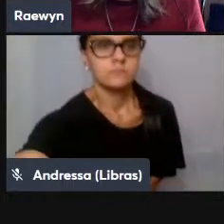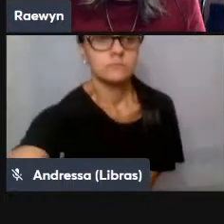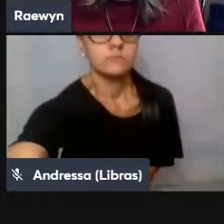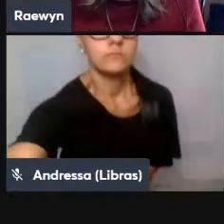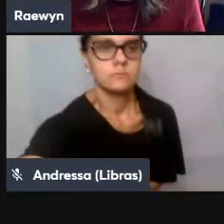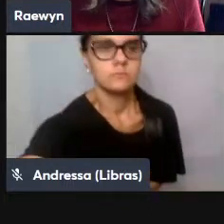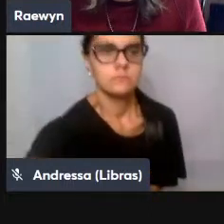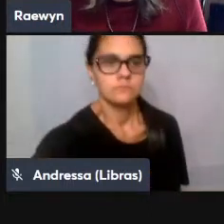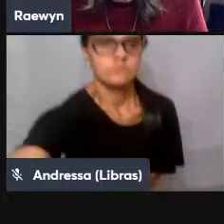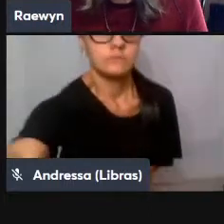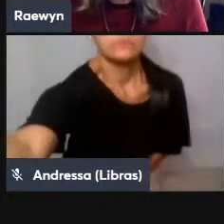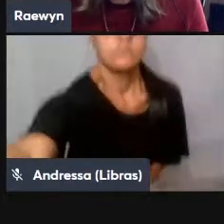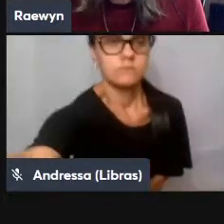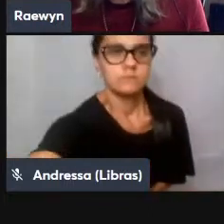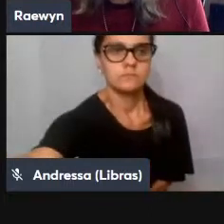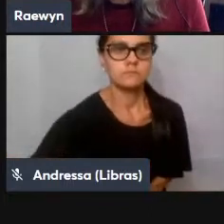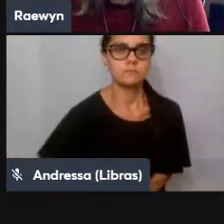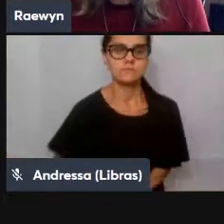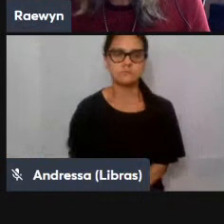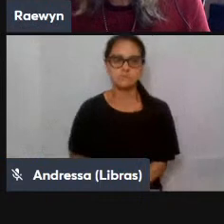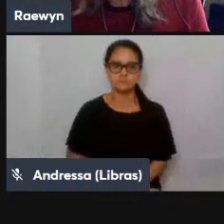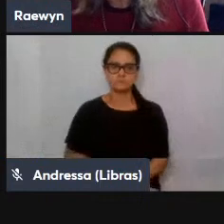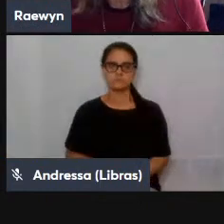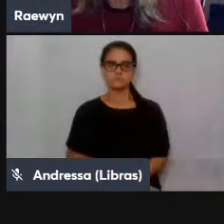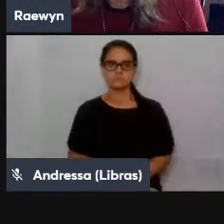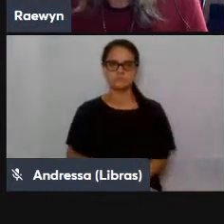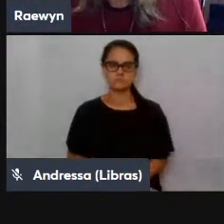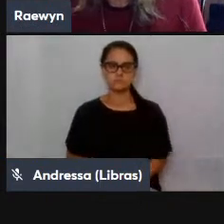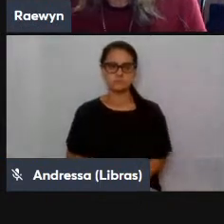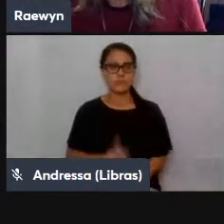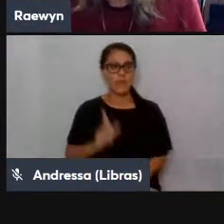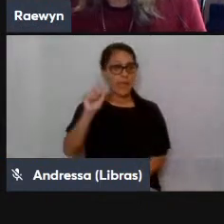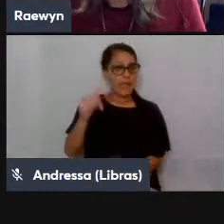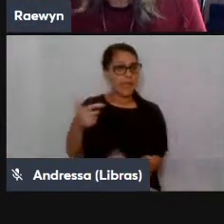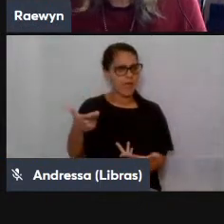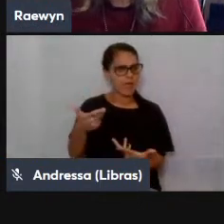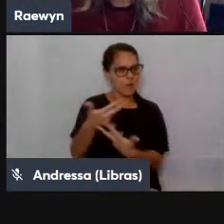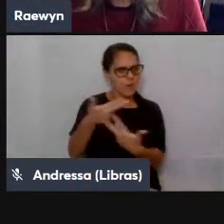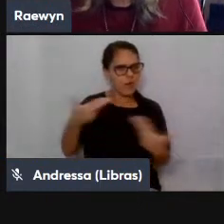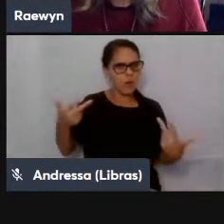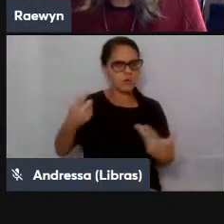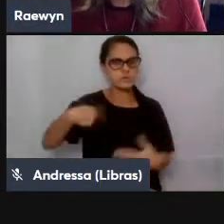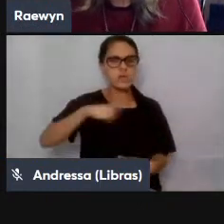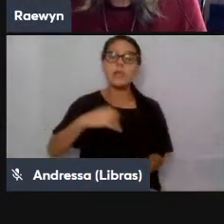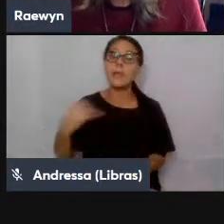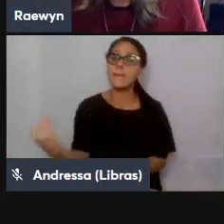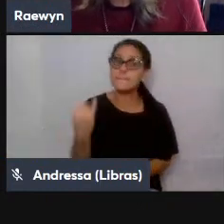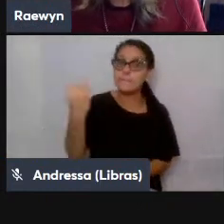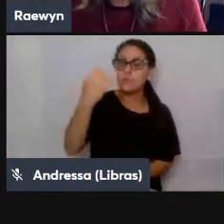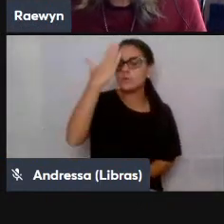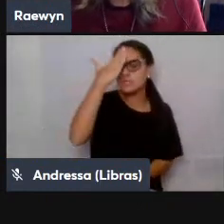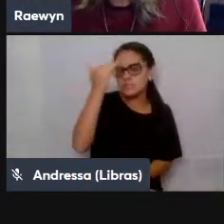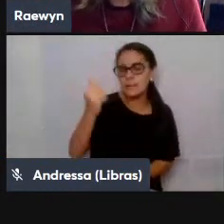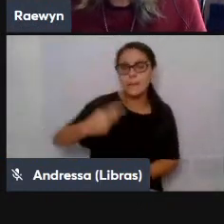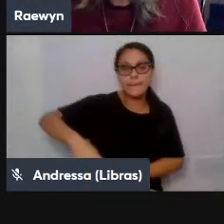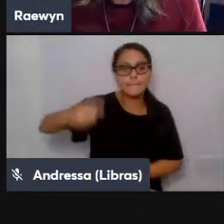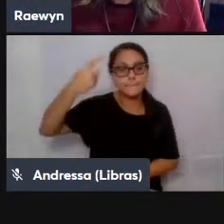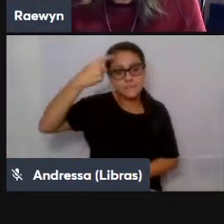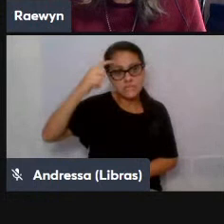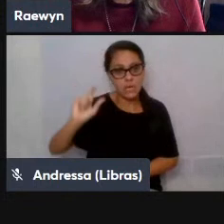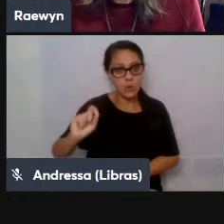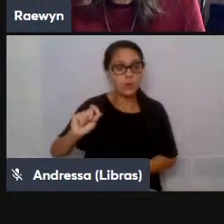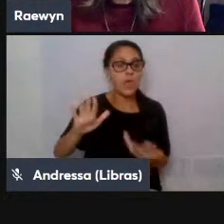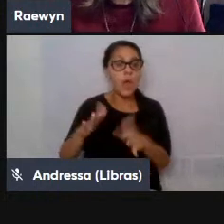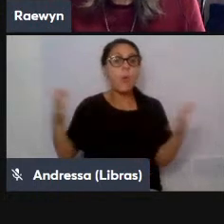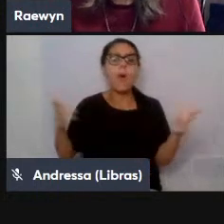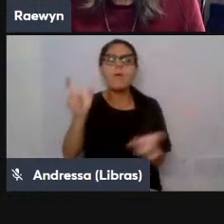at an early stage. Isso é uma das razões pelas quais é importante pensar em qual é o